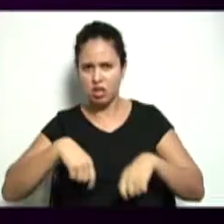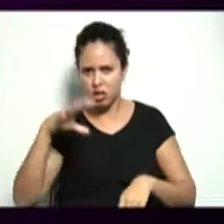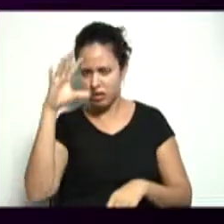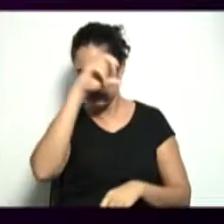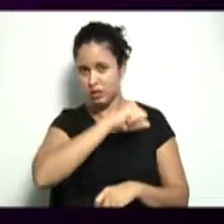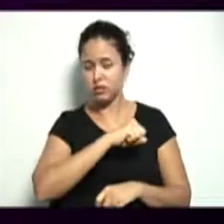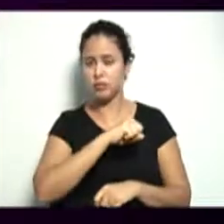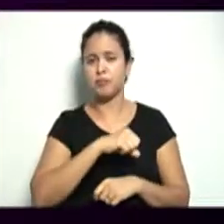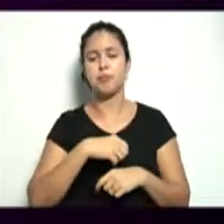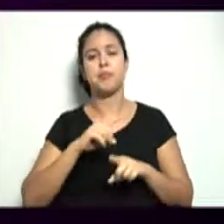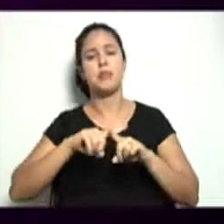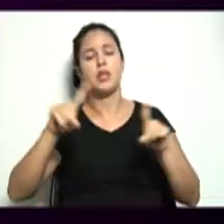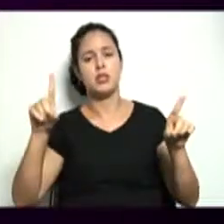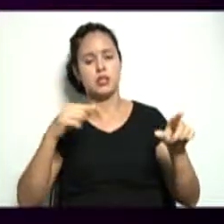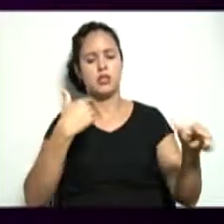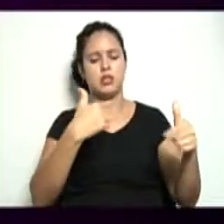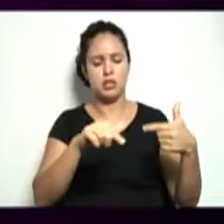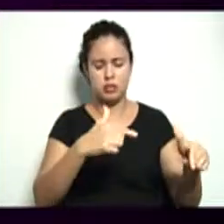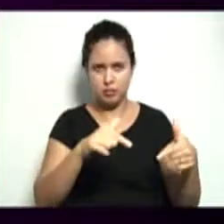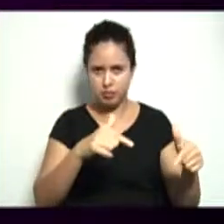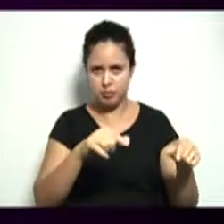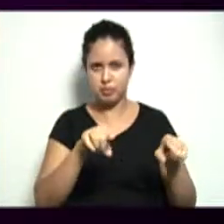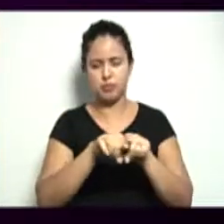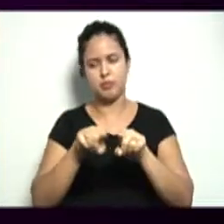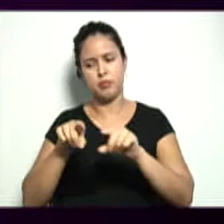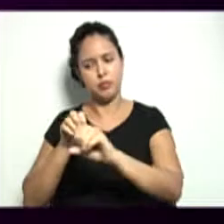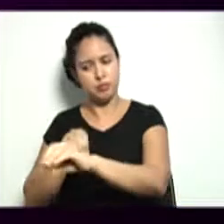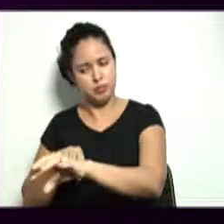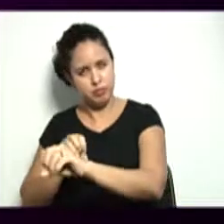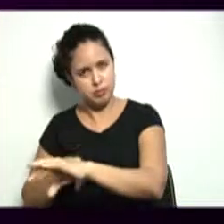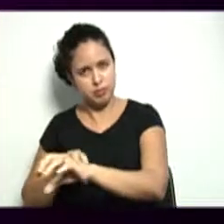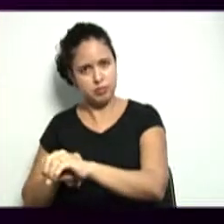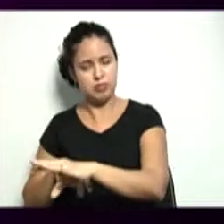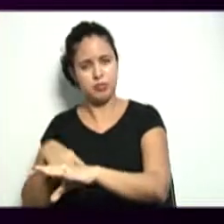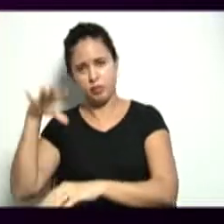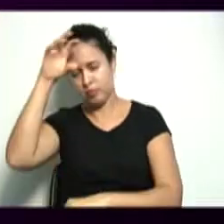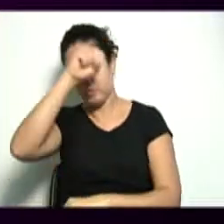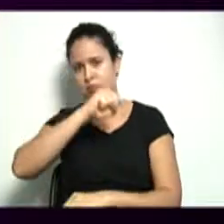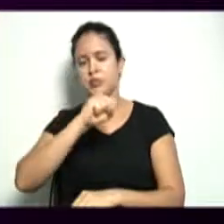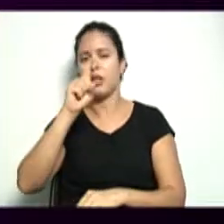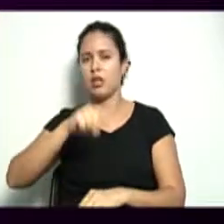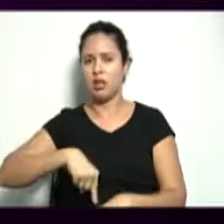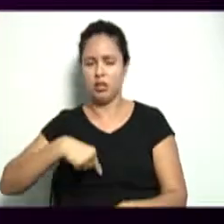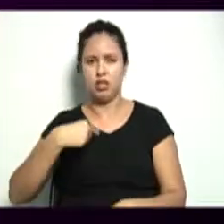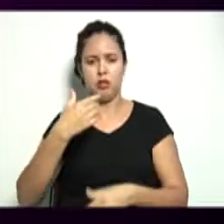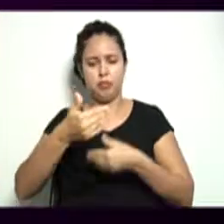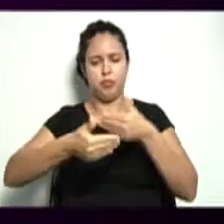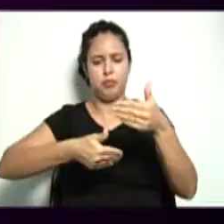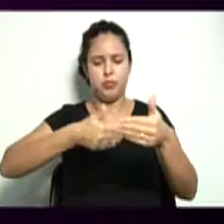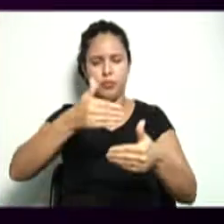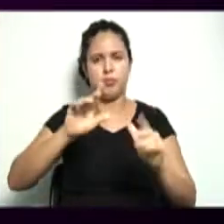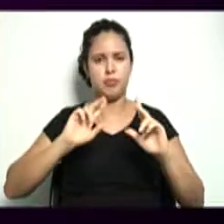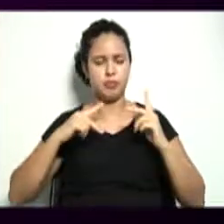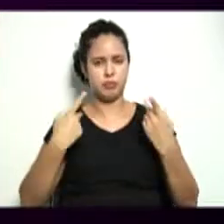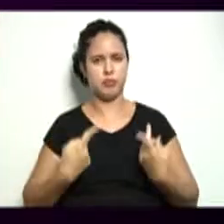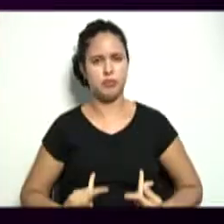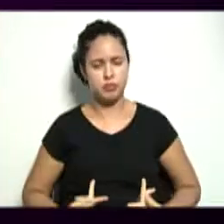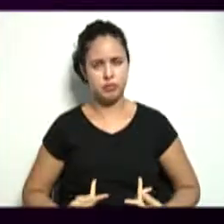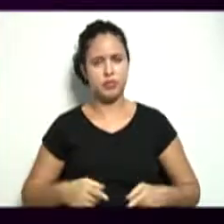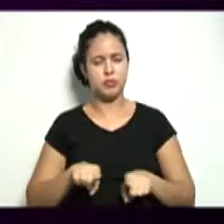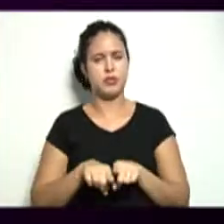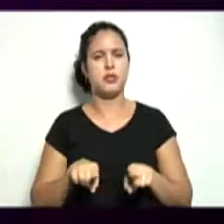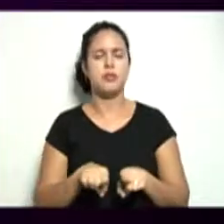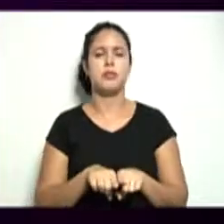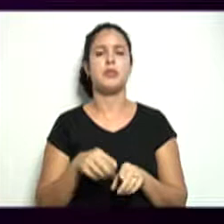Mas trabalho e educação são interdependentes e complementares num processo de evolução humana, ou do devir